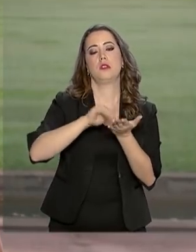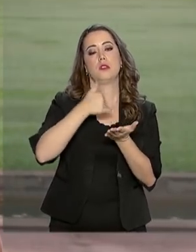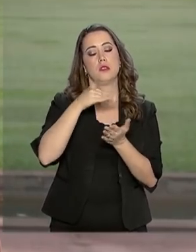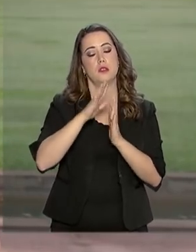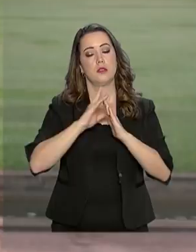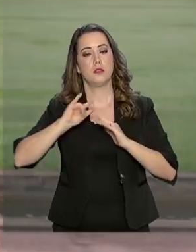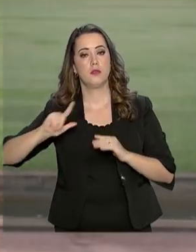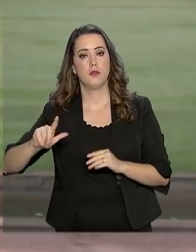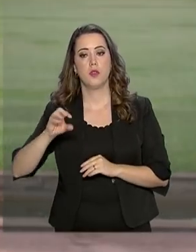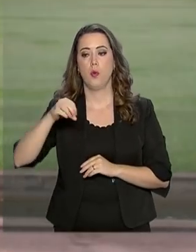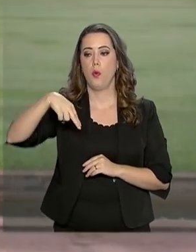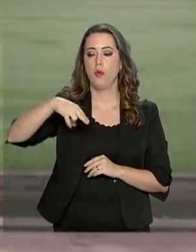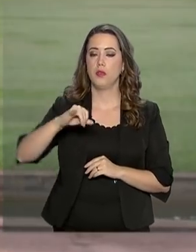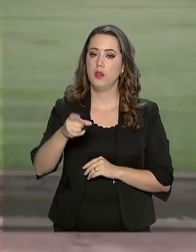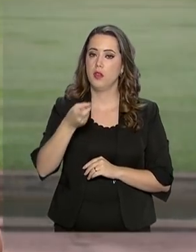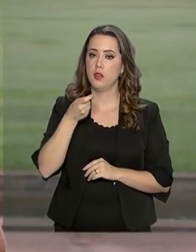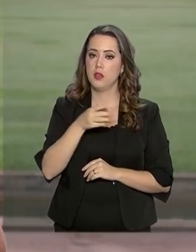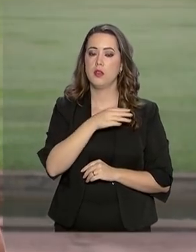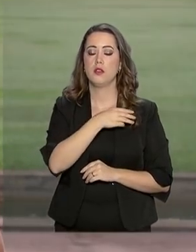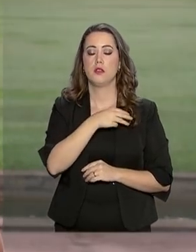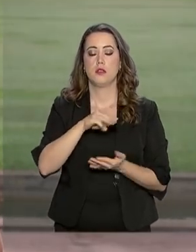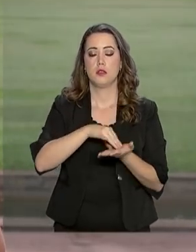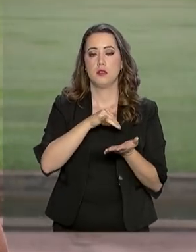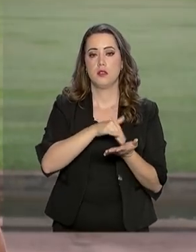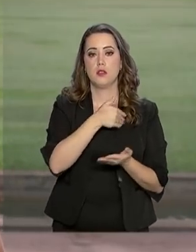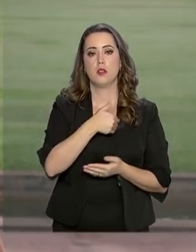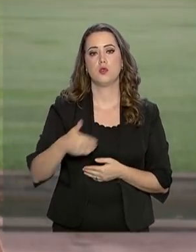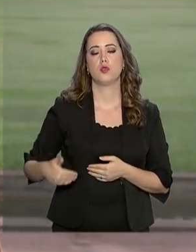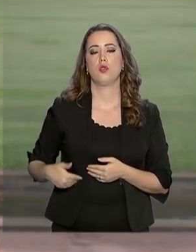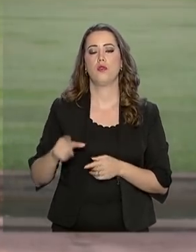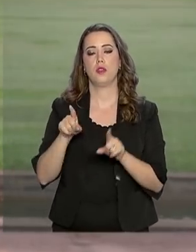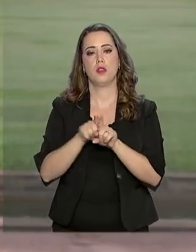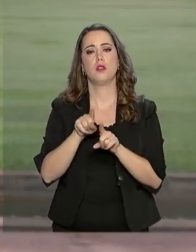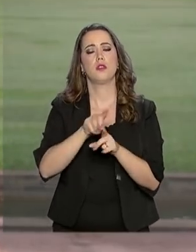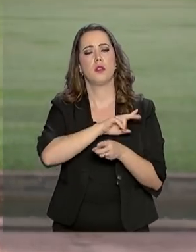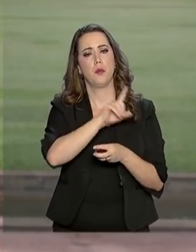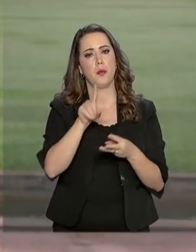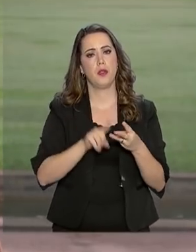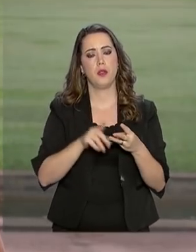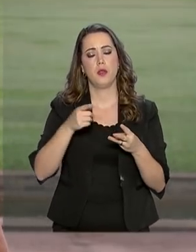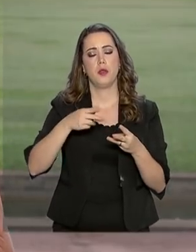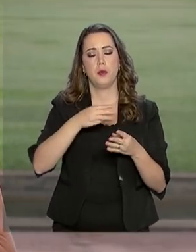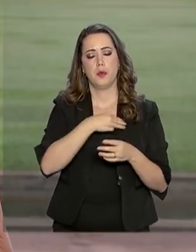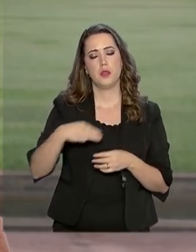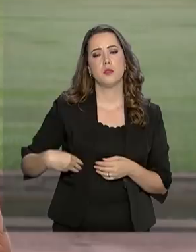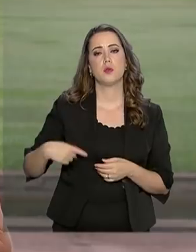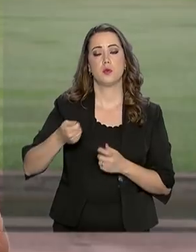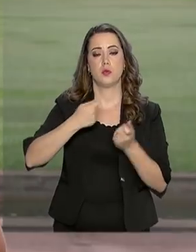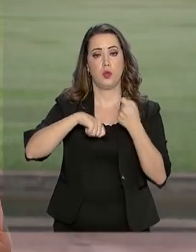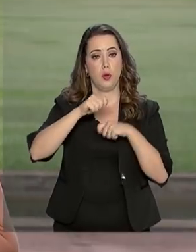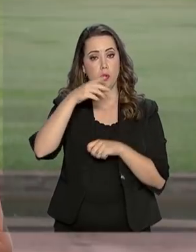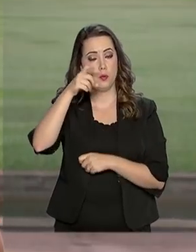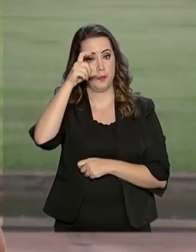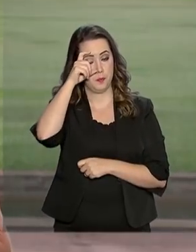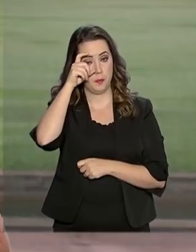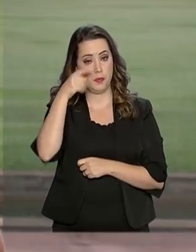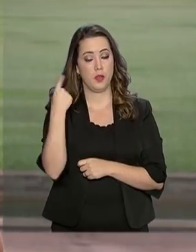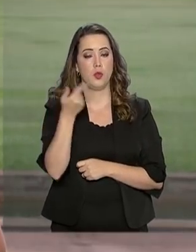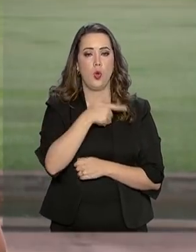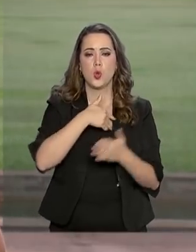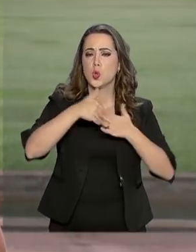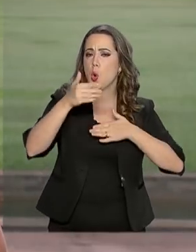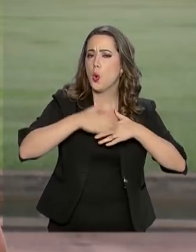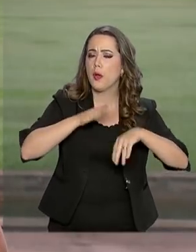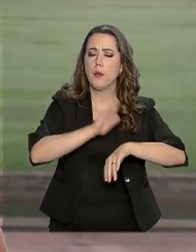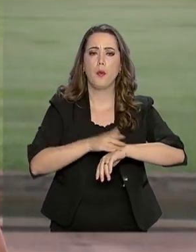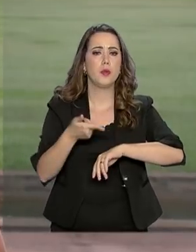Onyx Lorenzoni, o secretário de governo, general Santos Cruz, além do ministro da Economia, Paulo Guedes. E nós podemos voltar